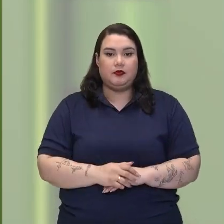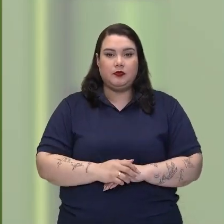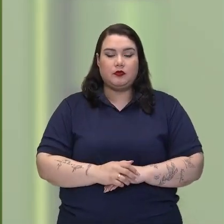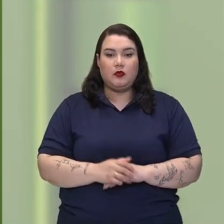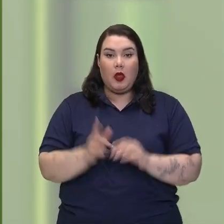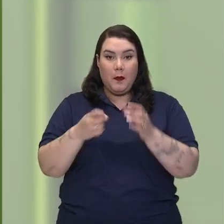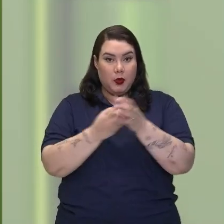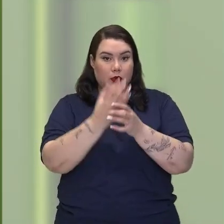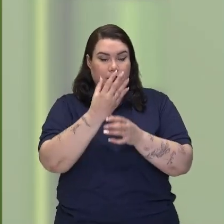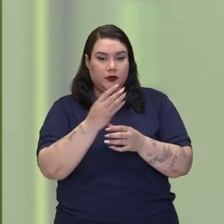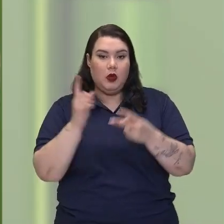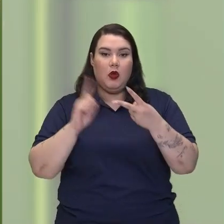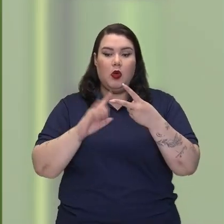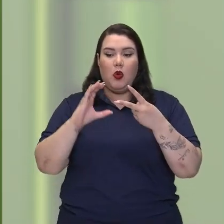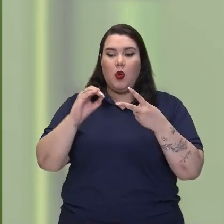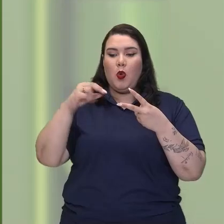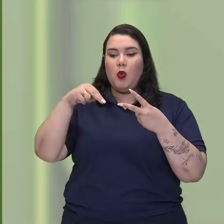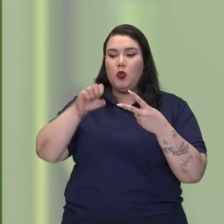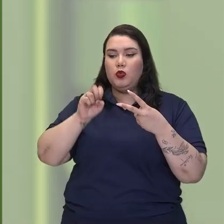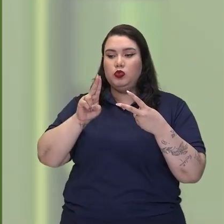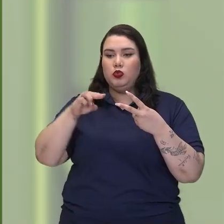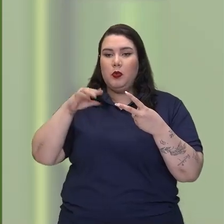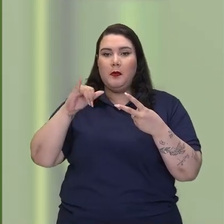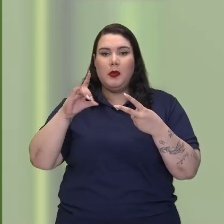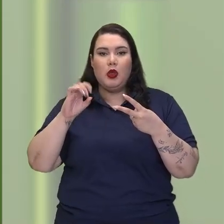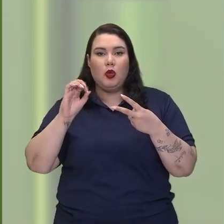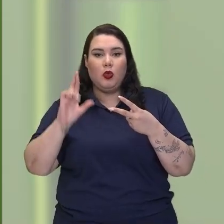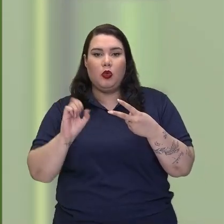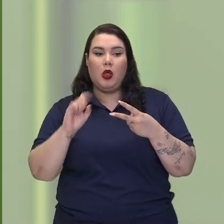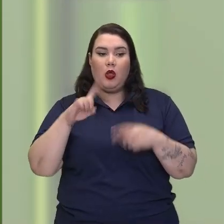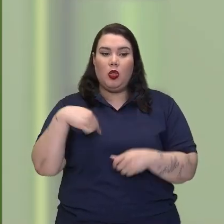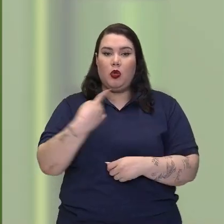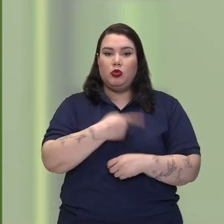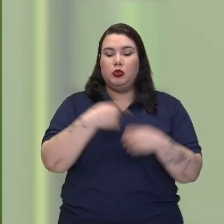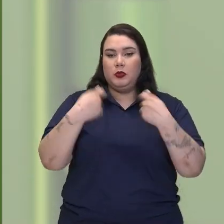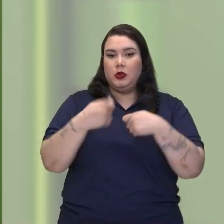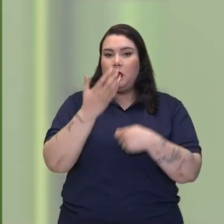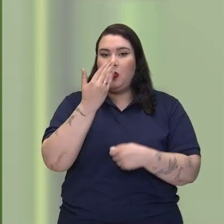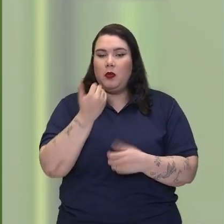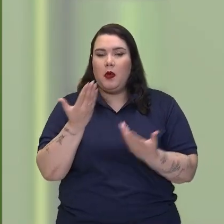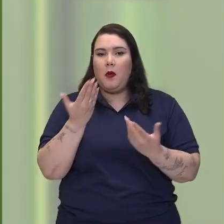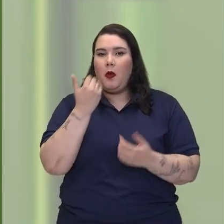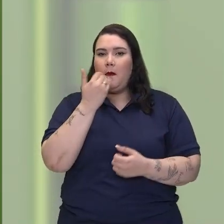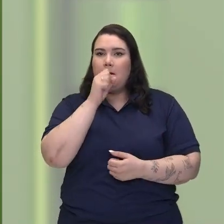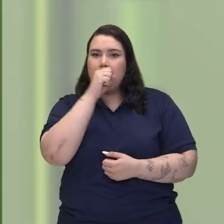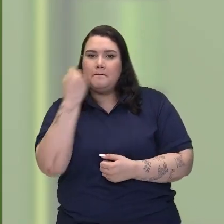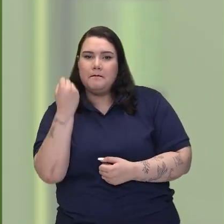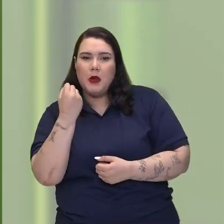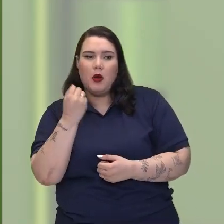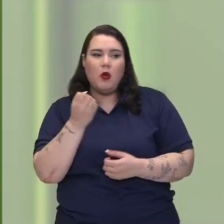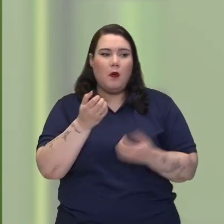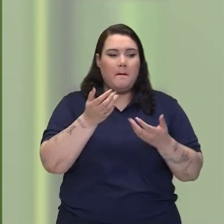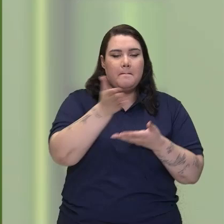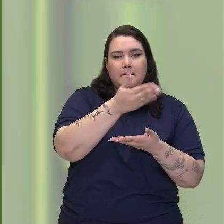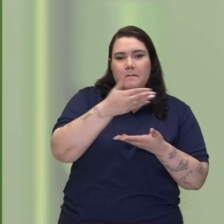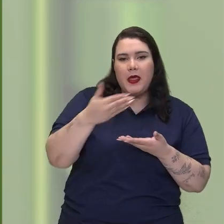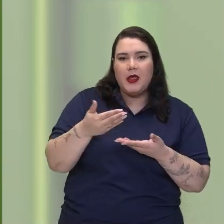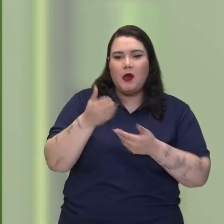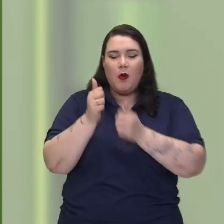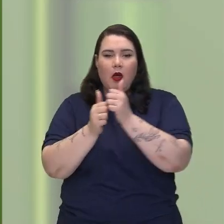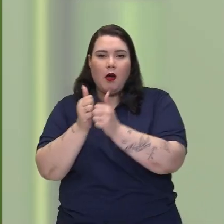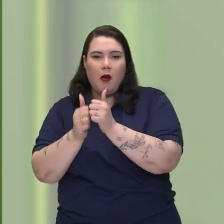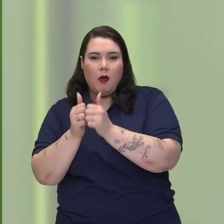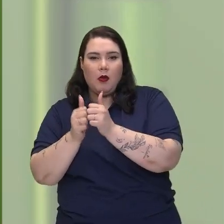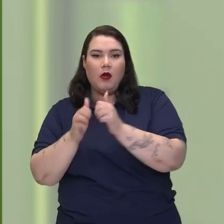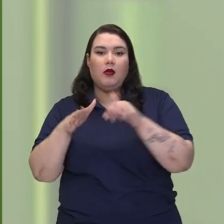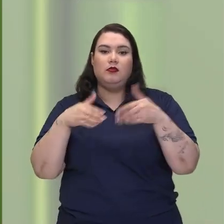consumidores, como nós precisamos o quê? Consumir. Então a gente vai lá comer um pão, vai comer um peixe, né? Vai comer um arroz